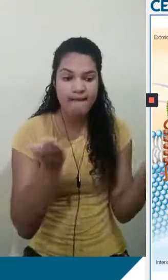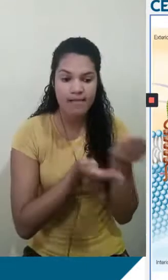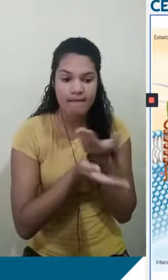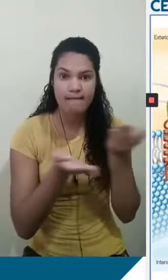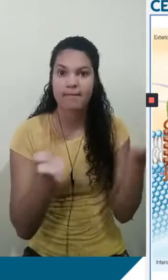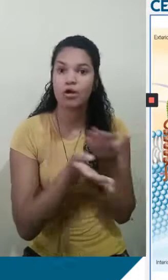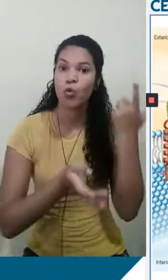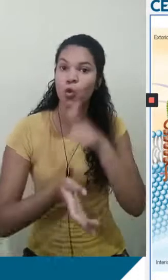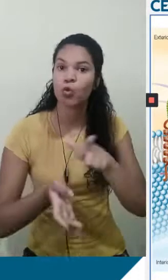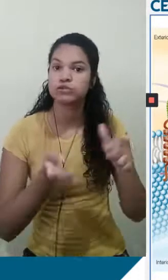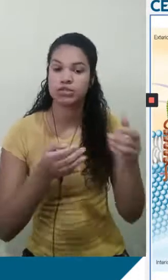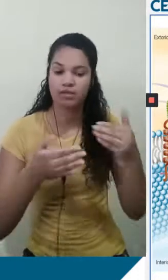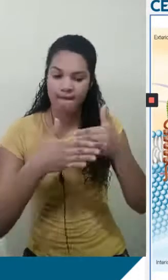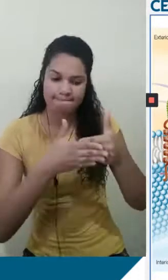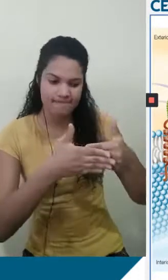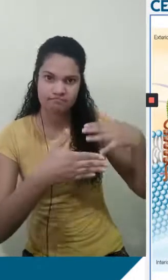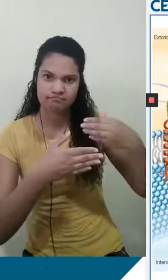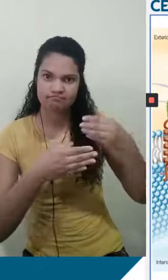meio exterior.